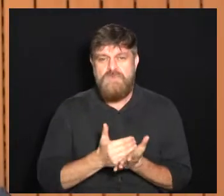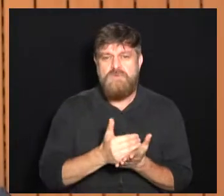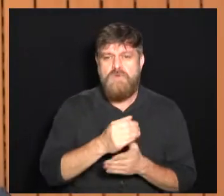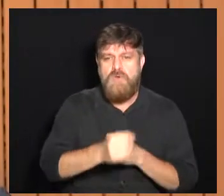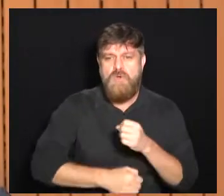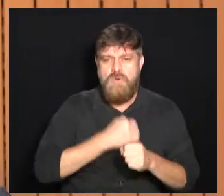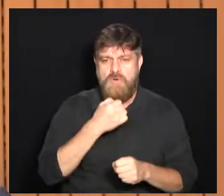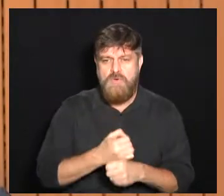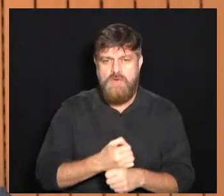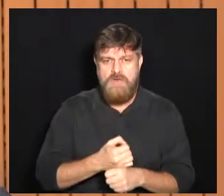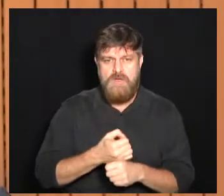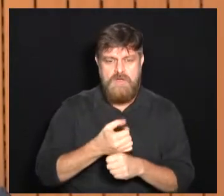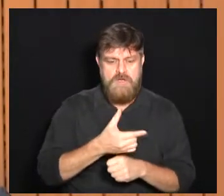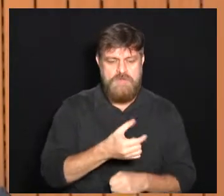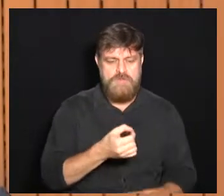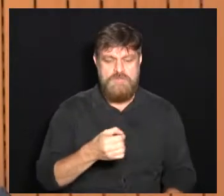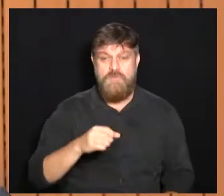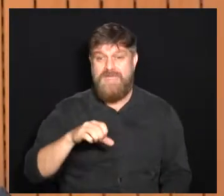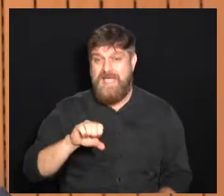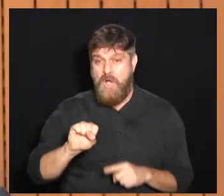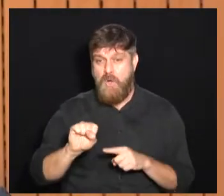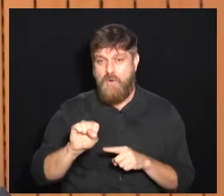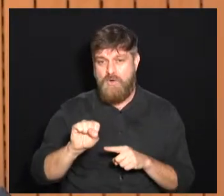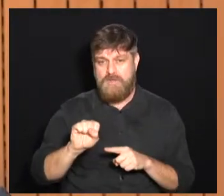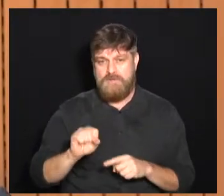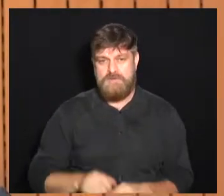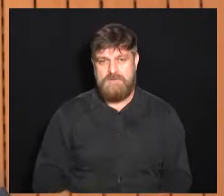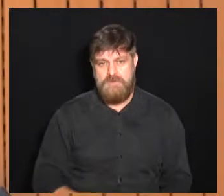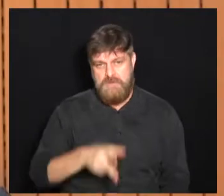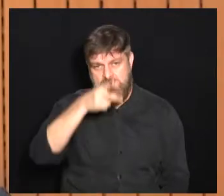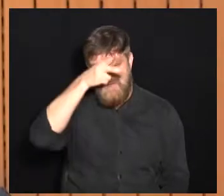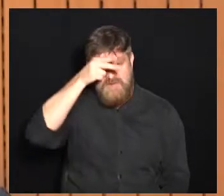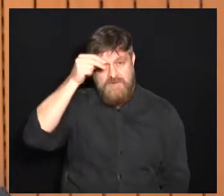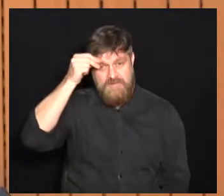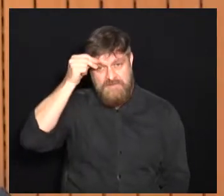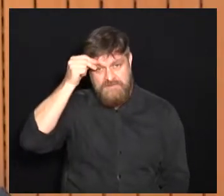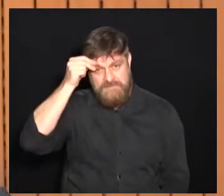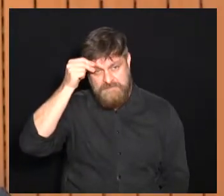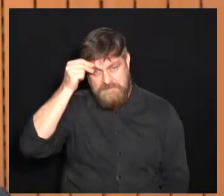de 2008, quando o vice-prefeito era do PT.